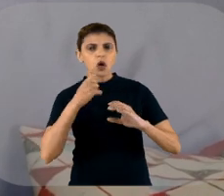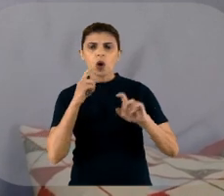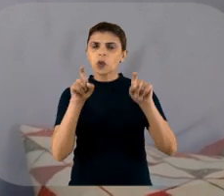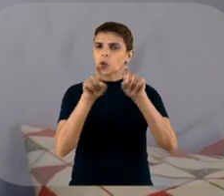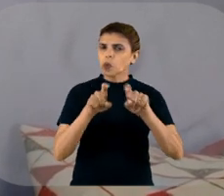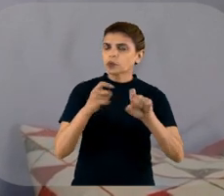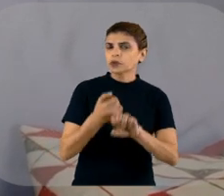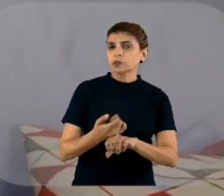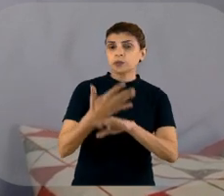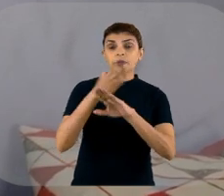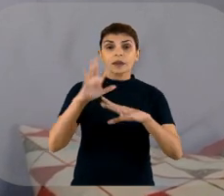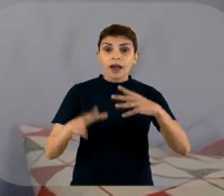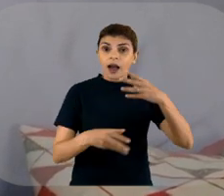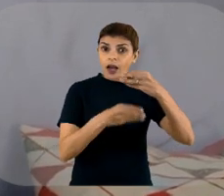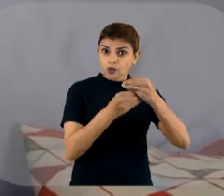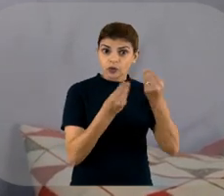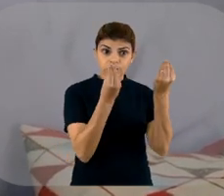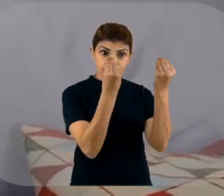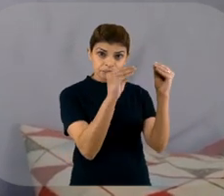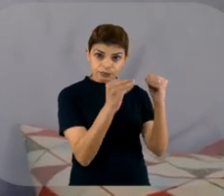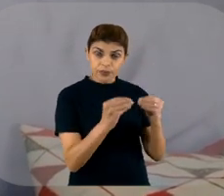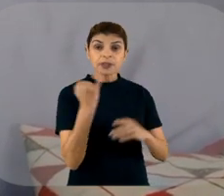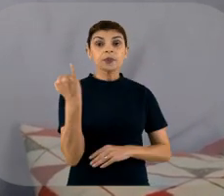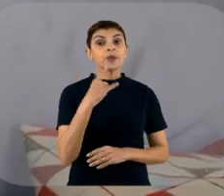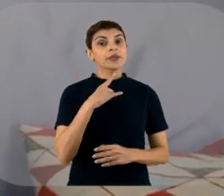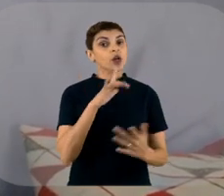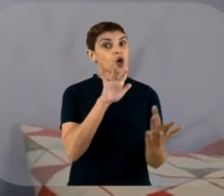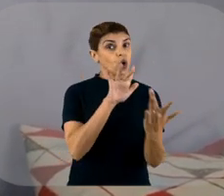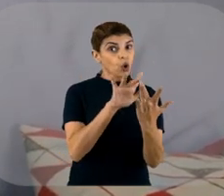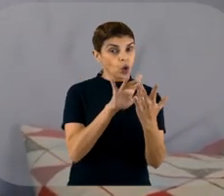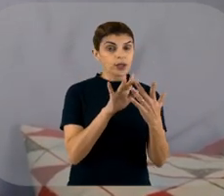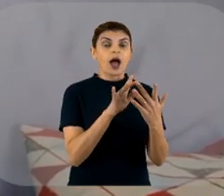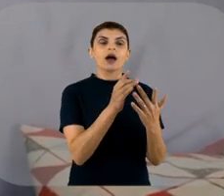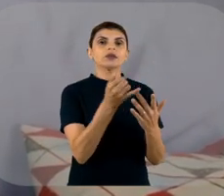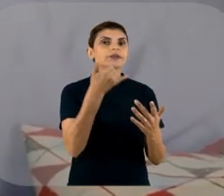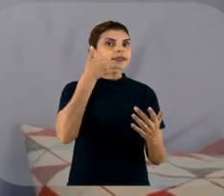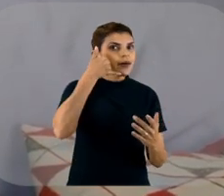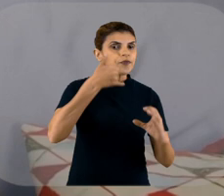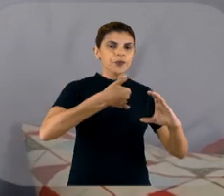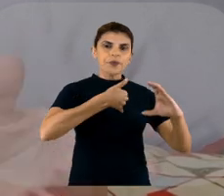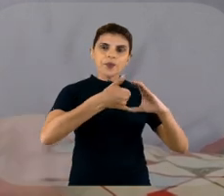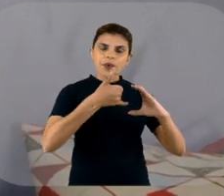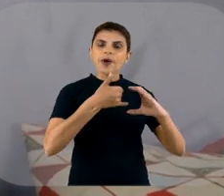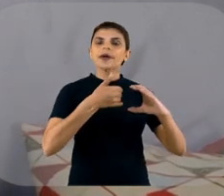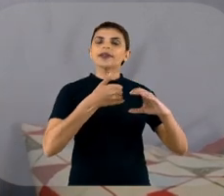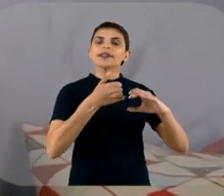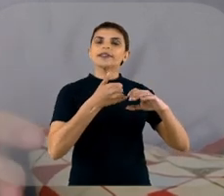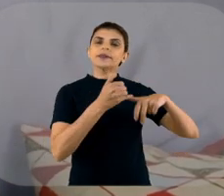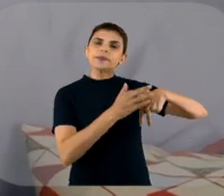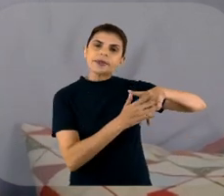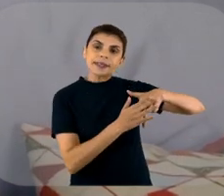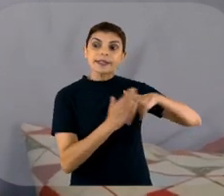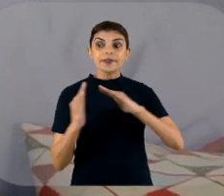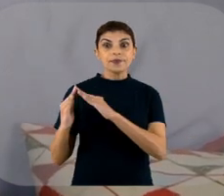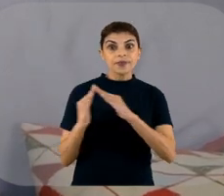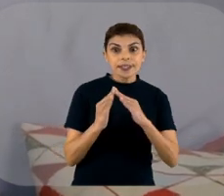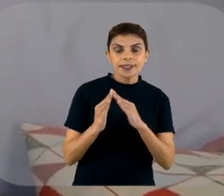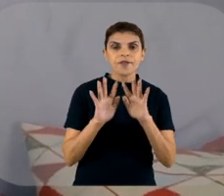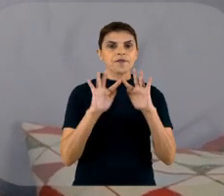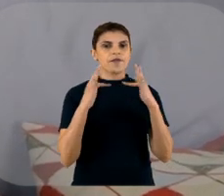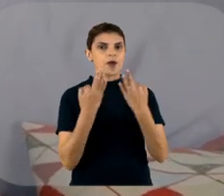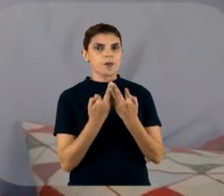Tem algumas recomendações adicionais. É importante ter o contato não só do paciente, mas também dos familiares ou mesmo